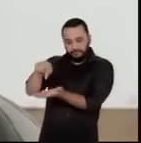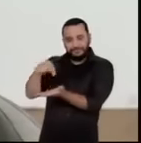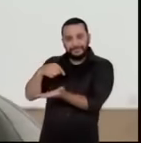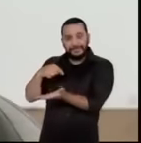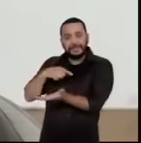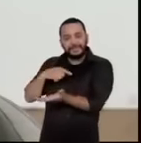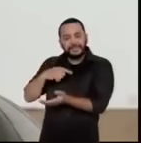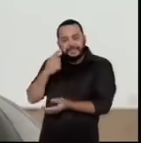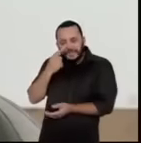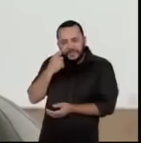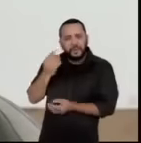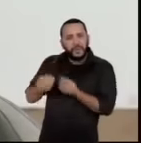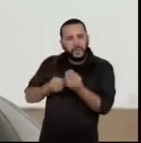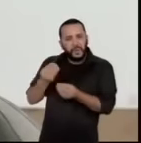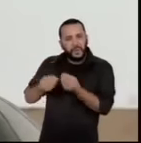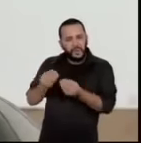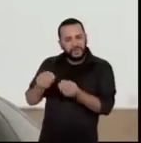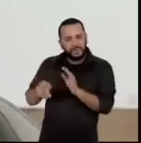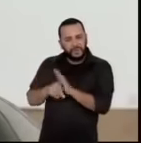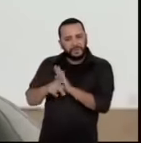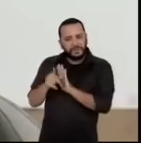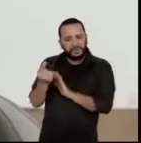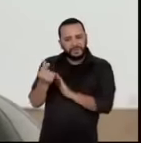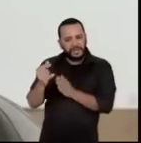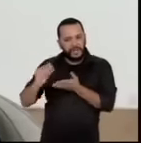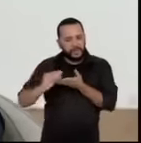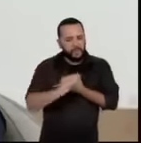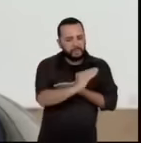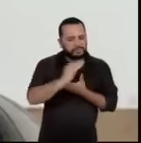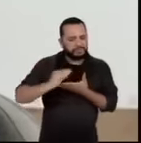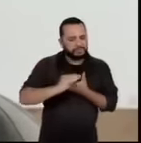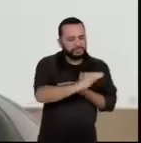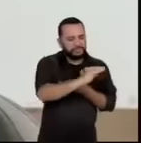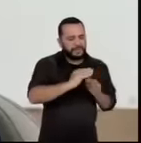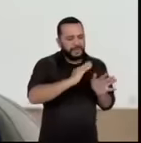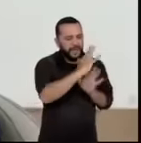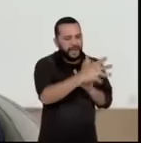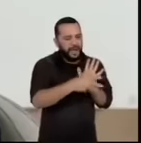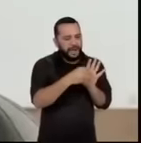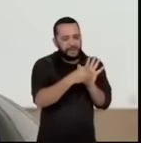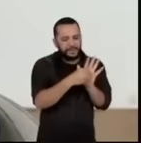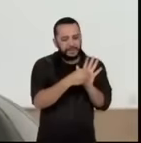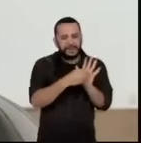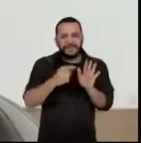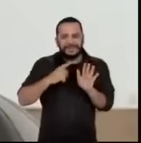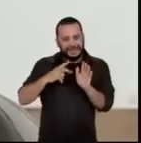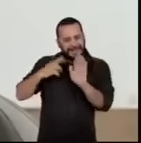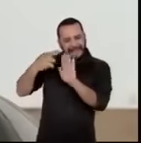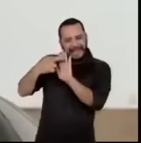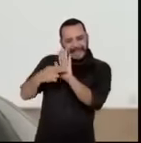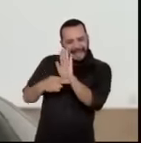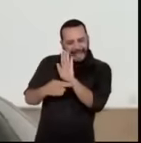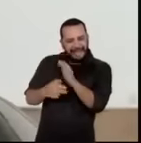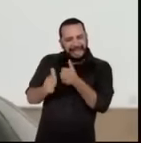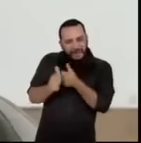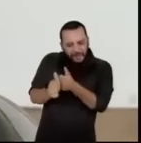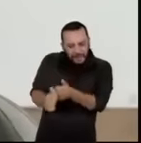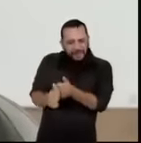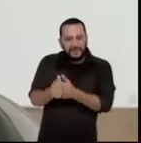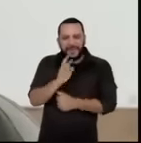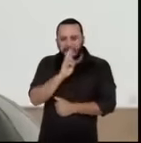Fundo Amazônia, no nosso entender, não tinham uma sistemática de escolha, de acompanhamento e de mensuração de